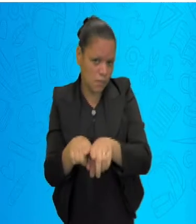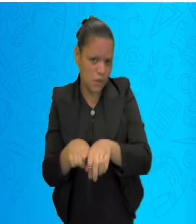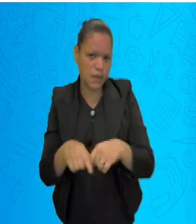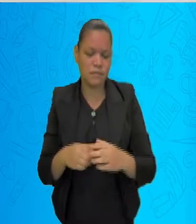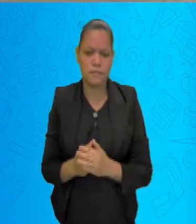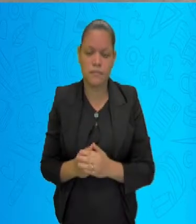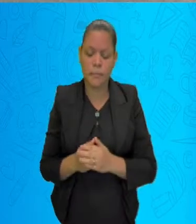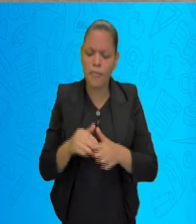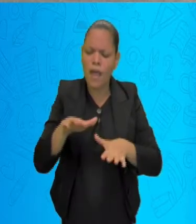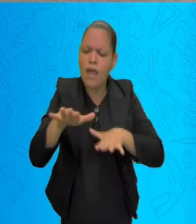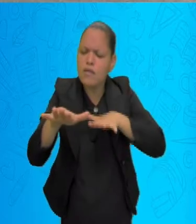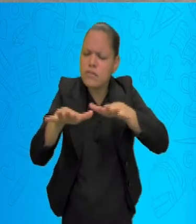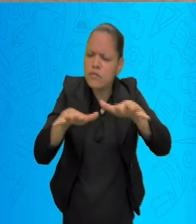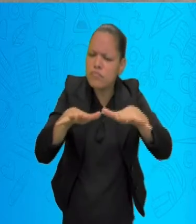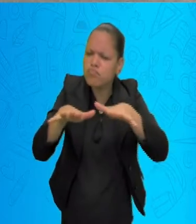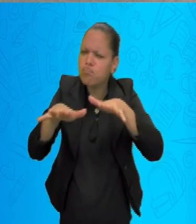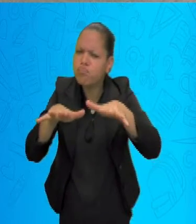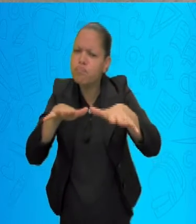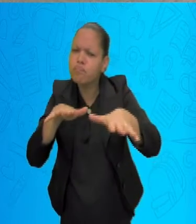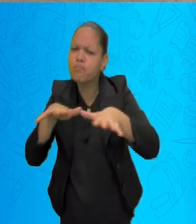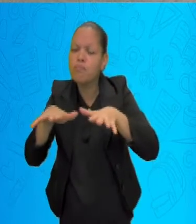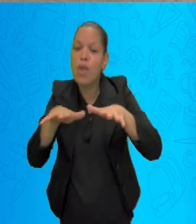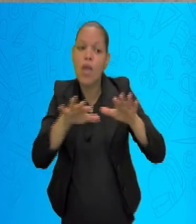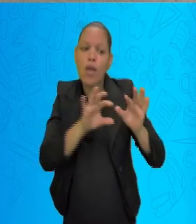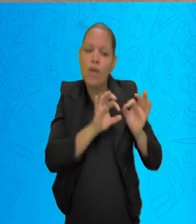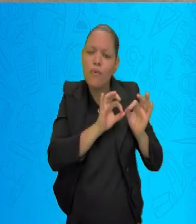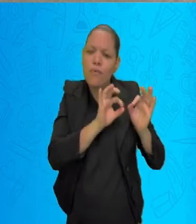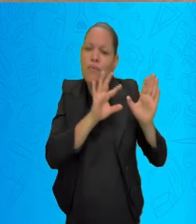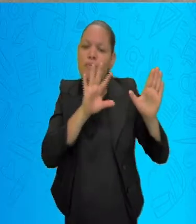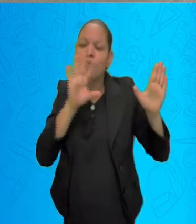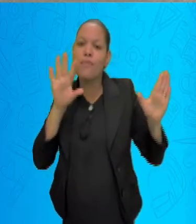independência começou na América no século XVIII.